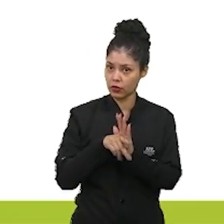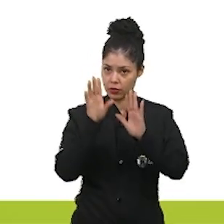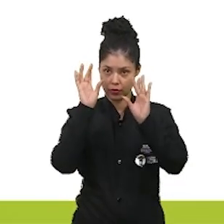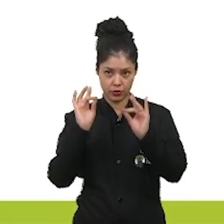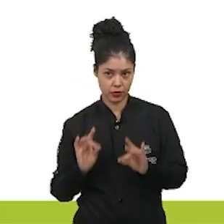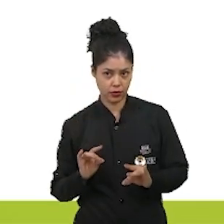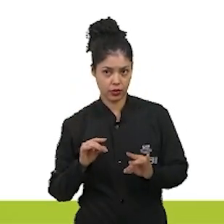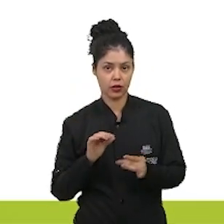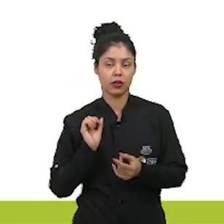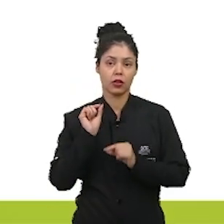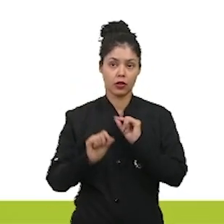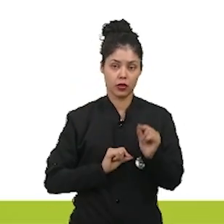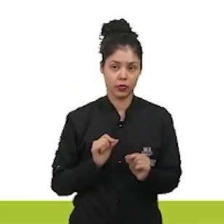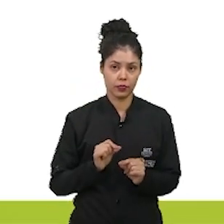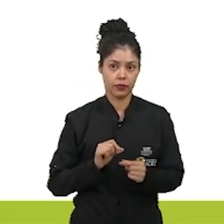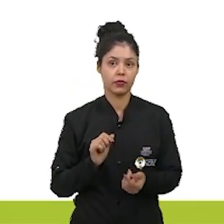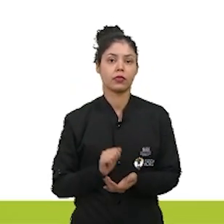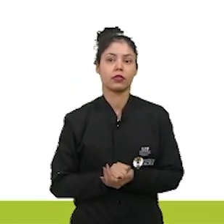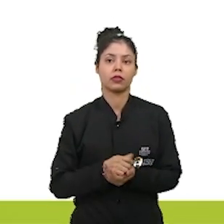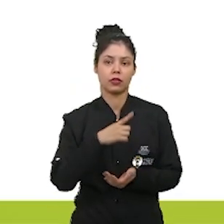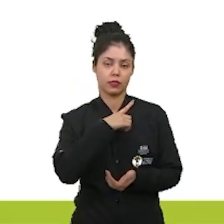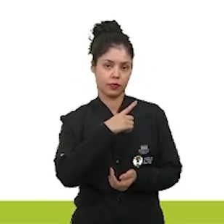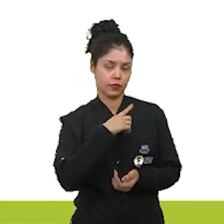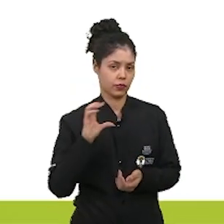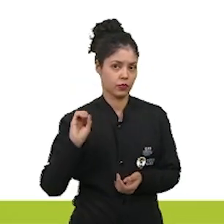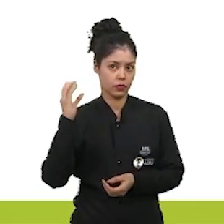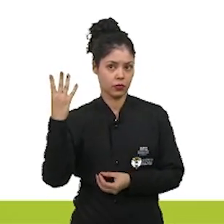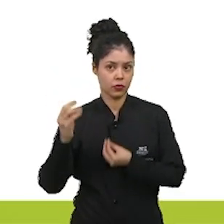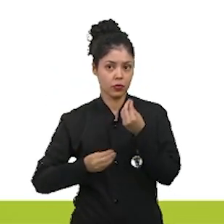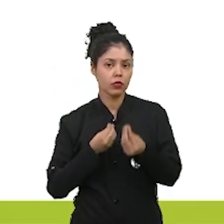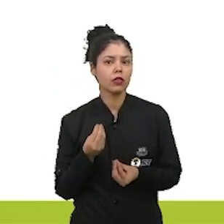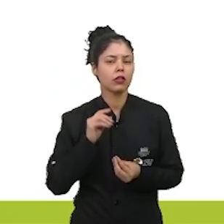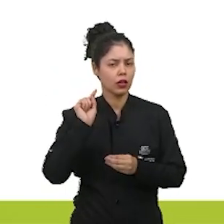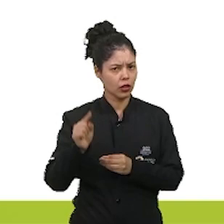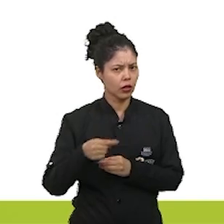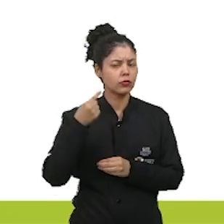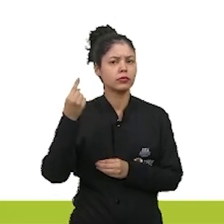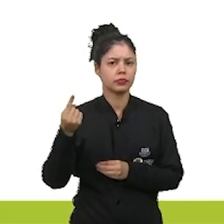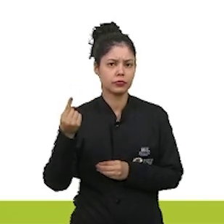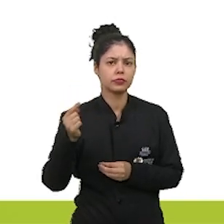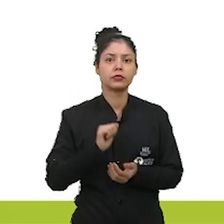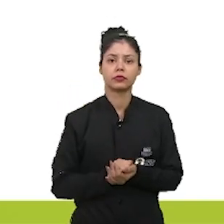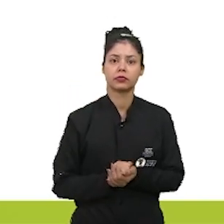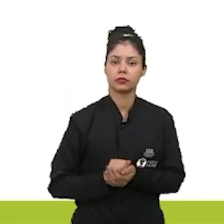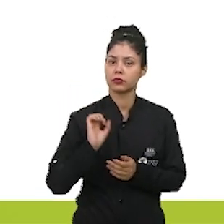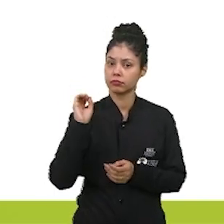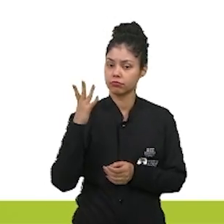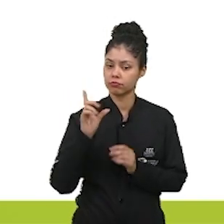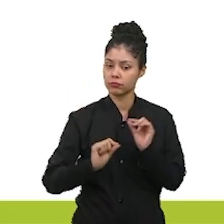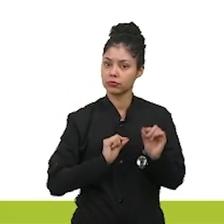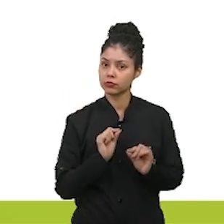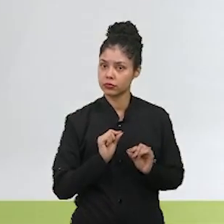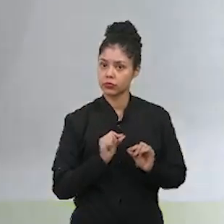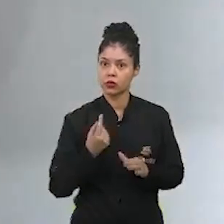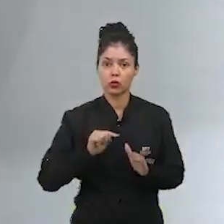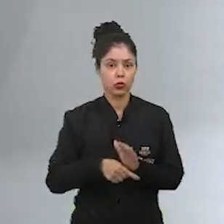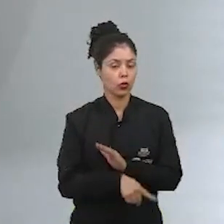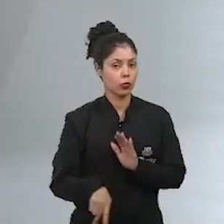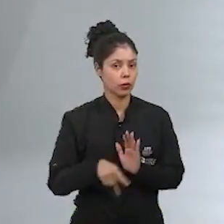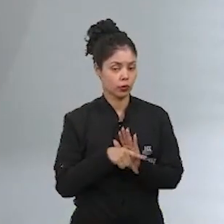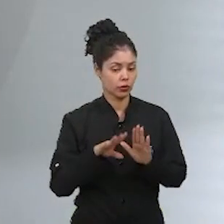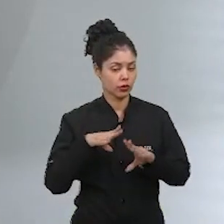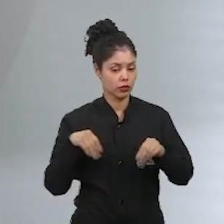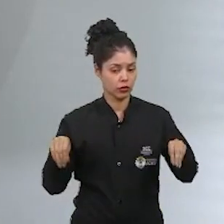modeladores do relevo ou agentes endógenos são aquelas dinâmicas que acontecem no interior da